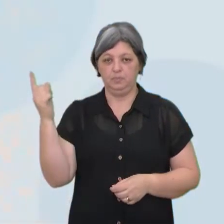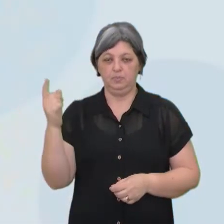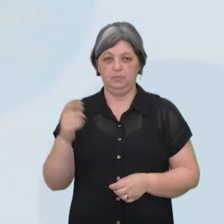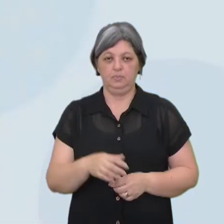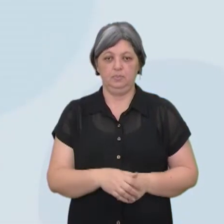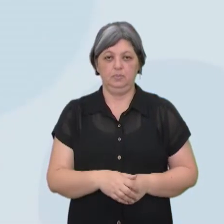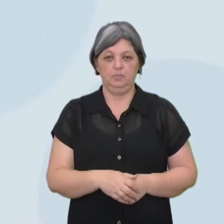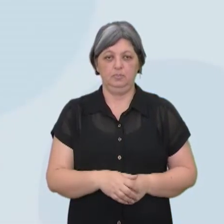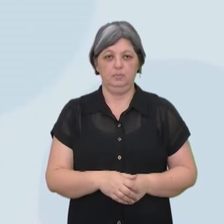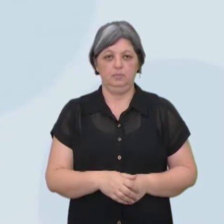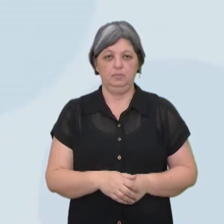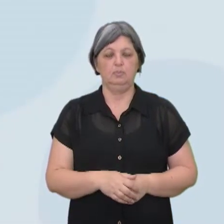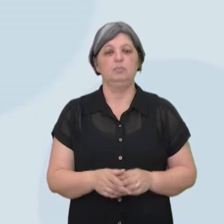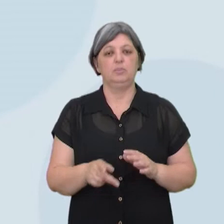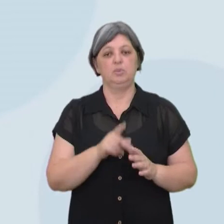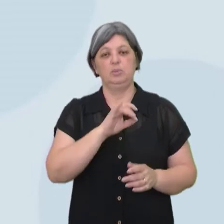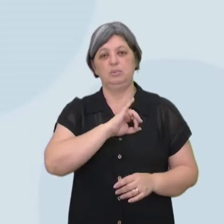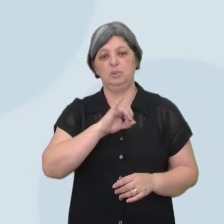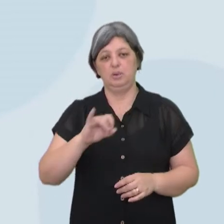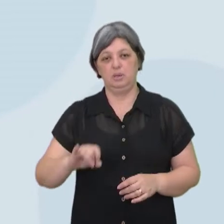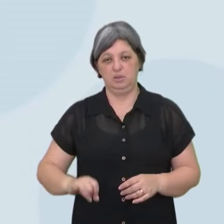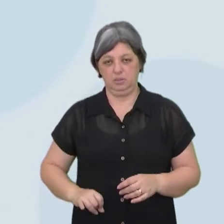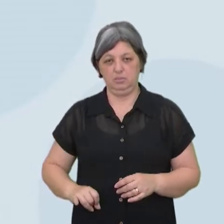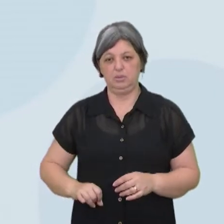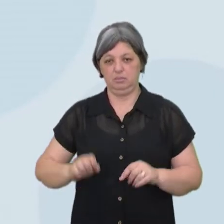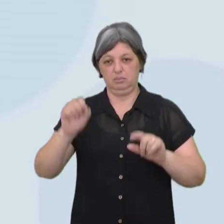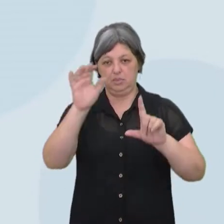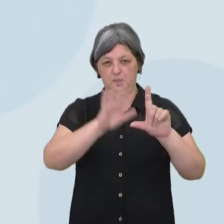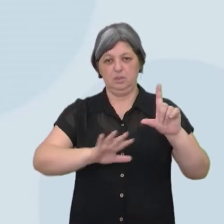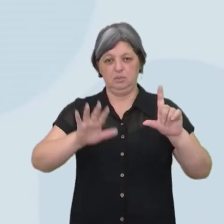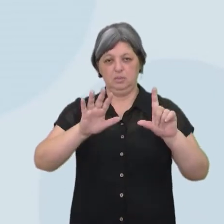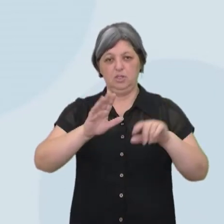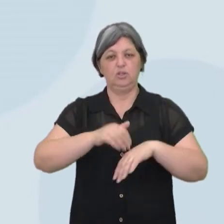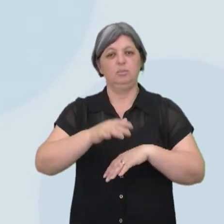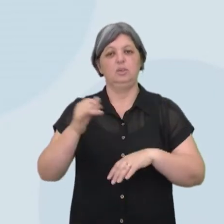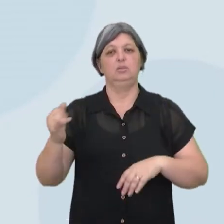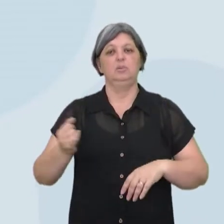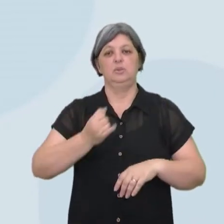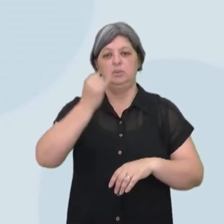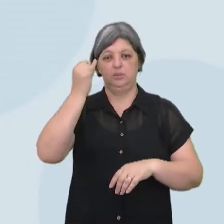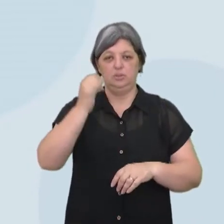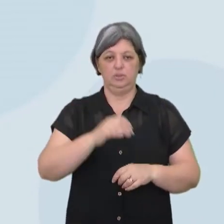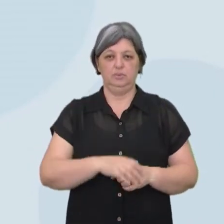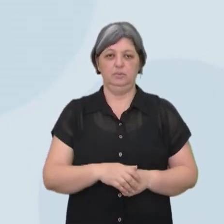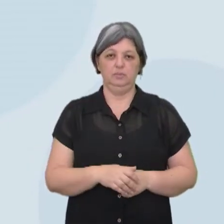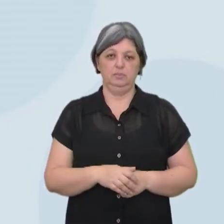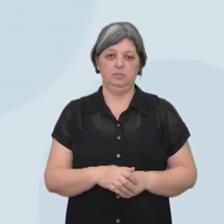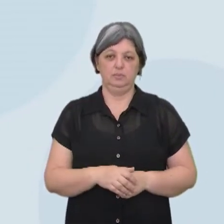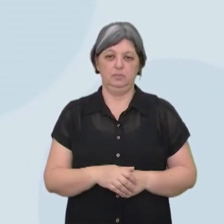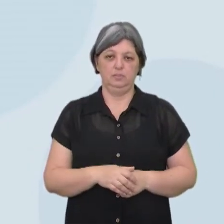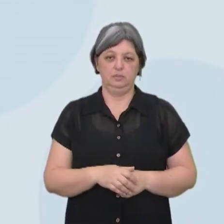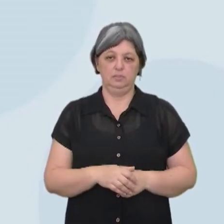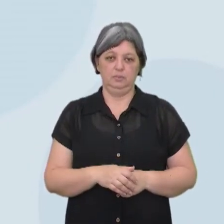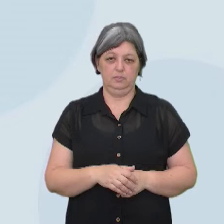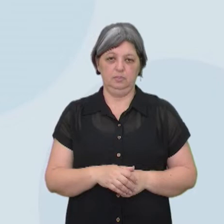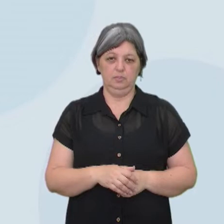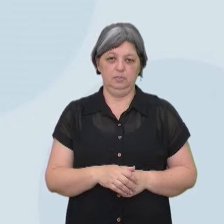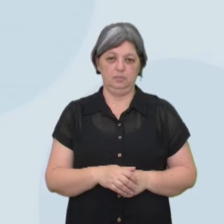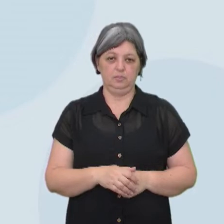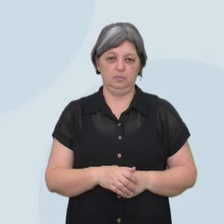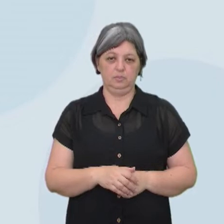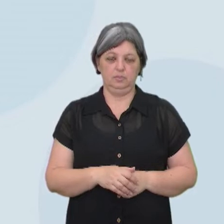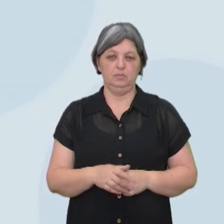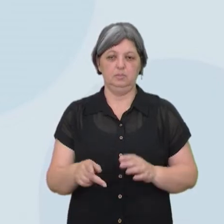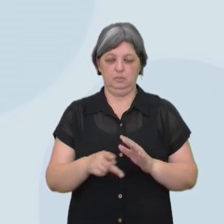A gente está falando aí de imperialismo, uma das imagens mais icônicas aí do imperialismo é esse desenho feito aí,